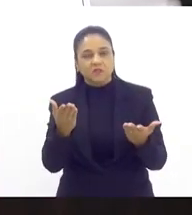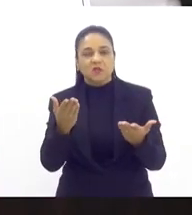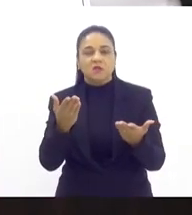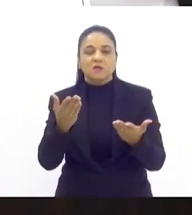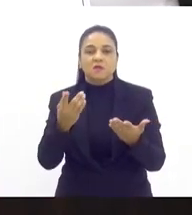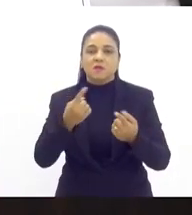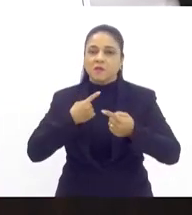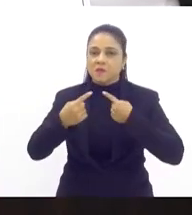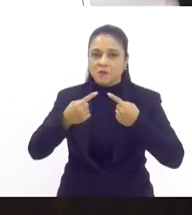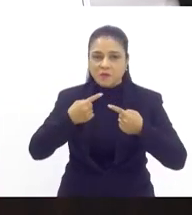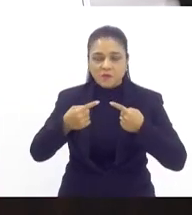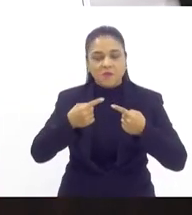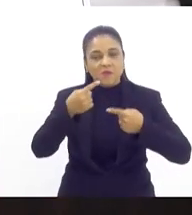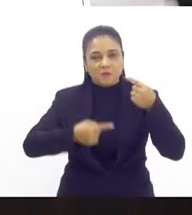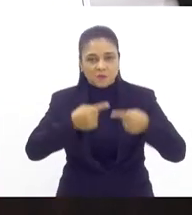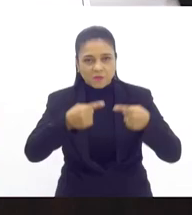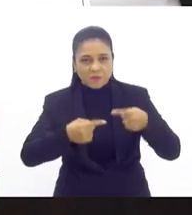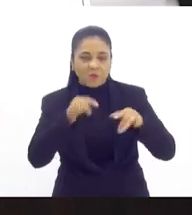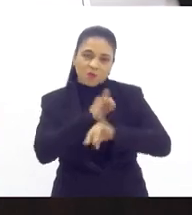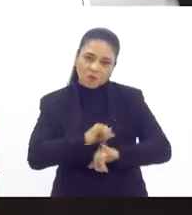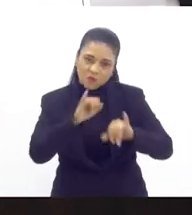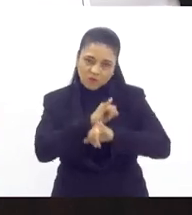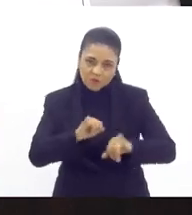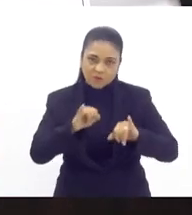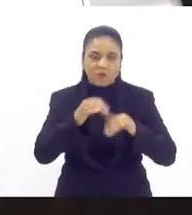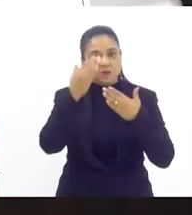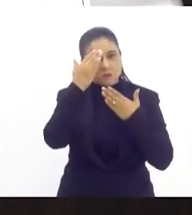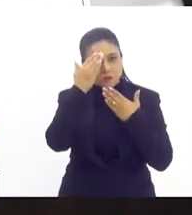qualquer informação Muito obrigado